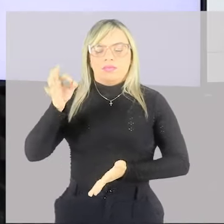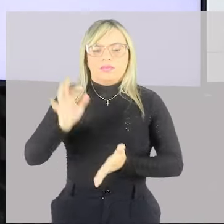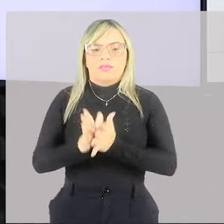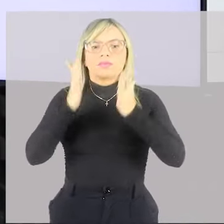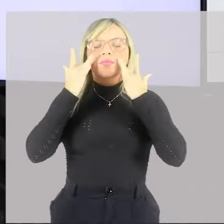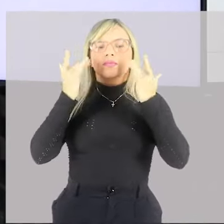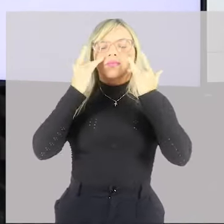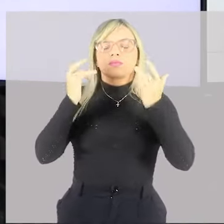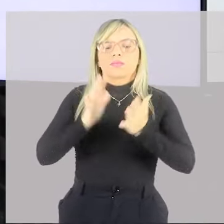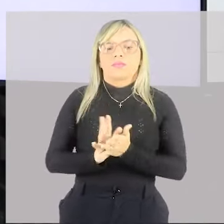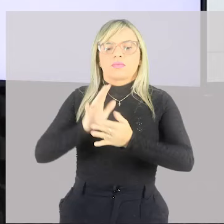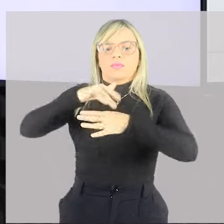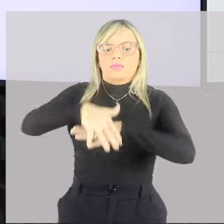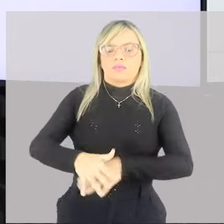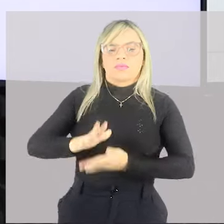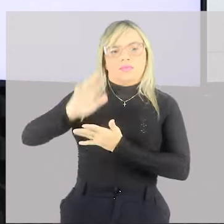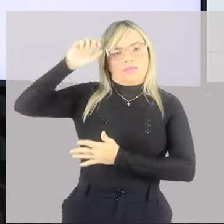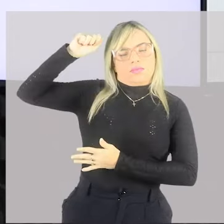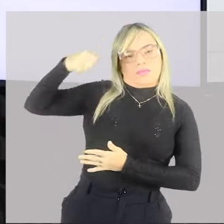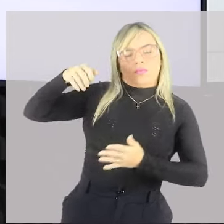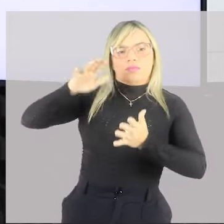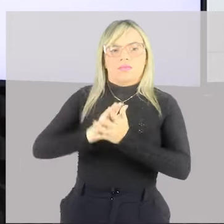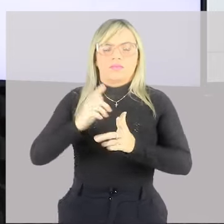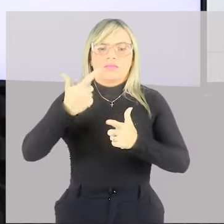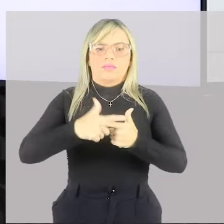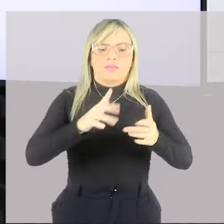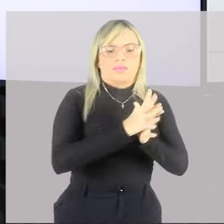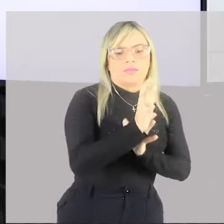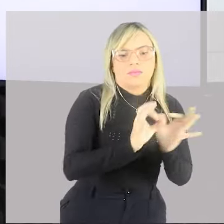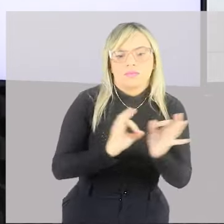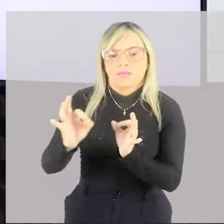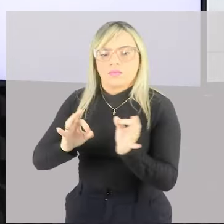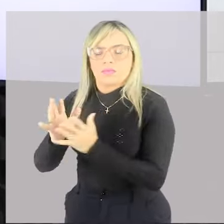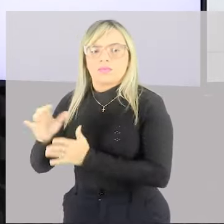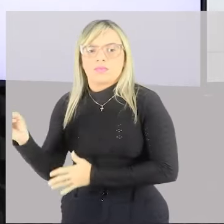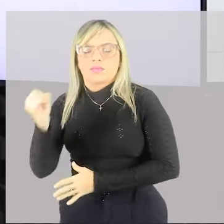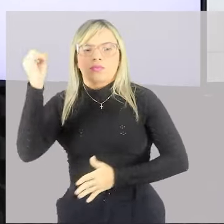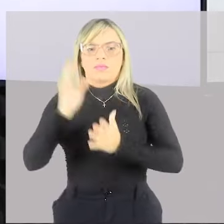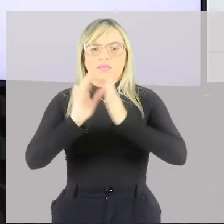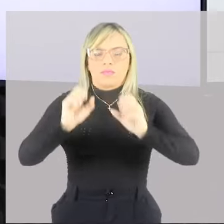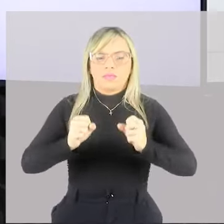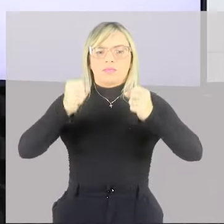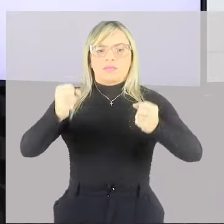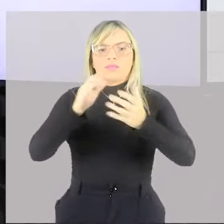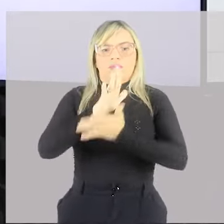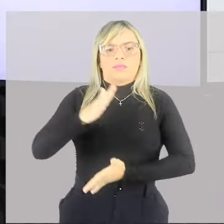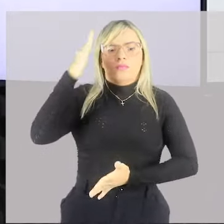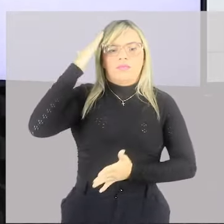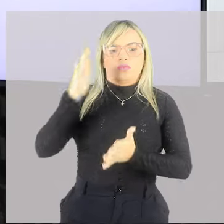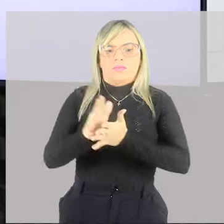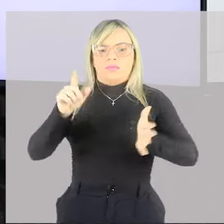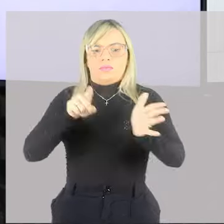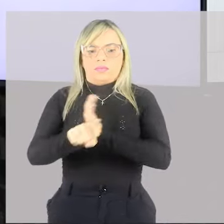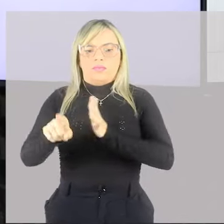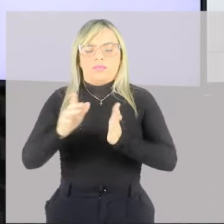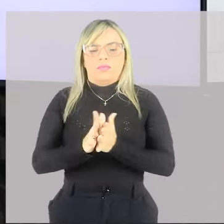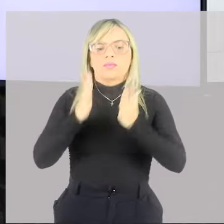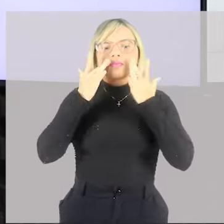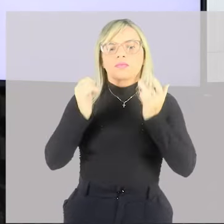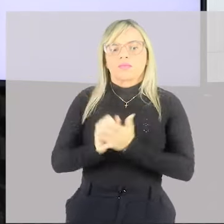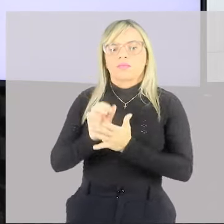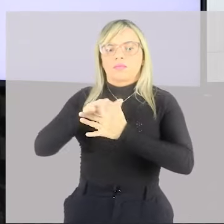pré-histórica africana Então vamos separando os itens que são mais importantes para eu poder entender a questão arte pré-histórica